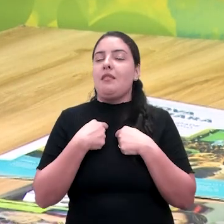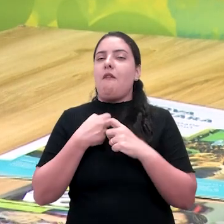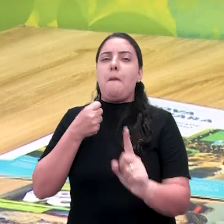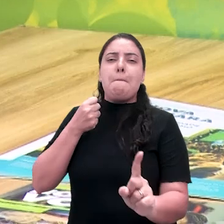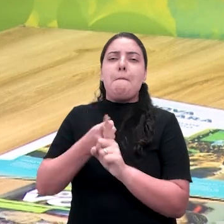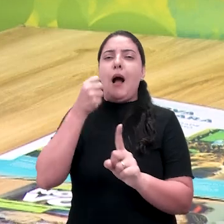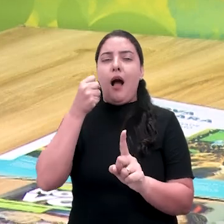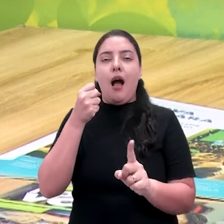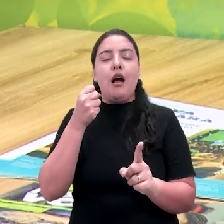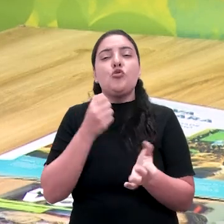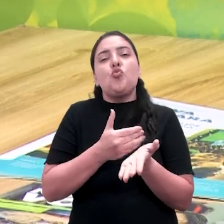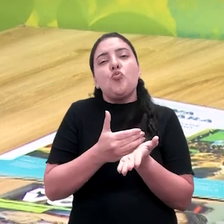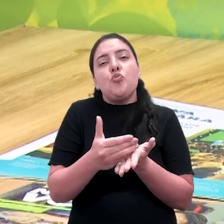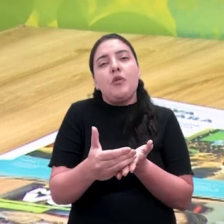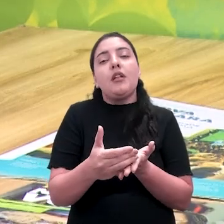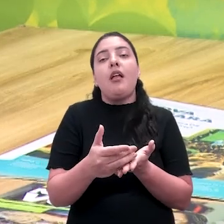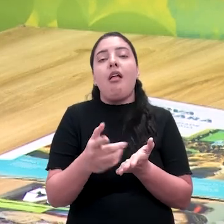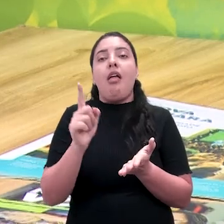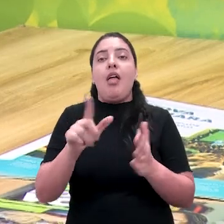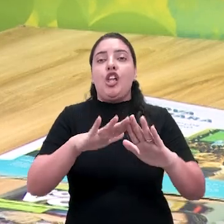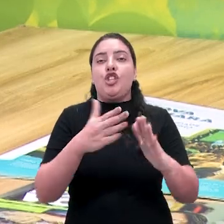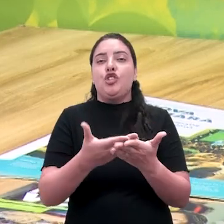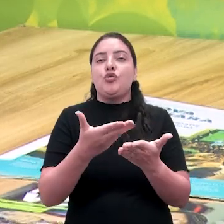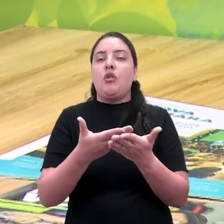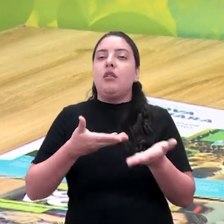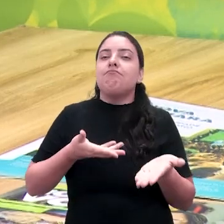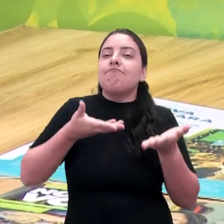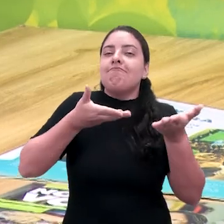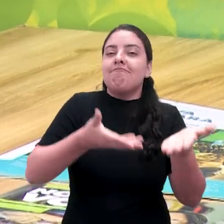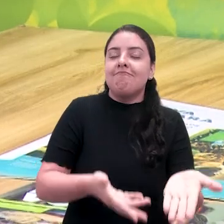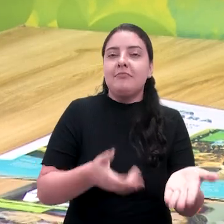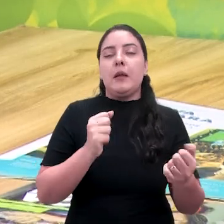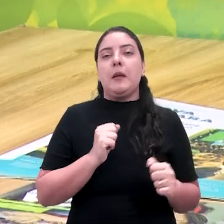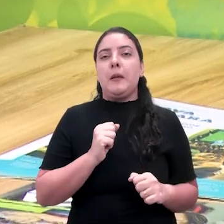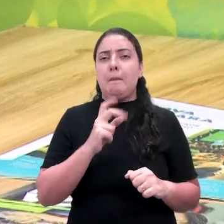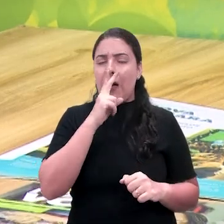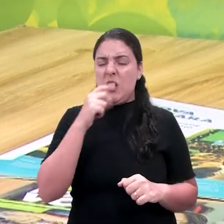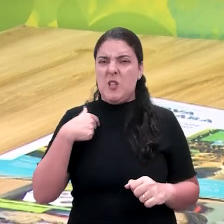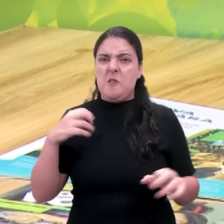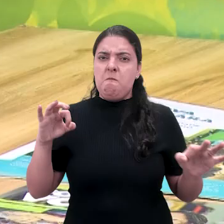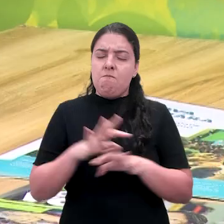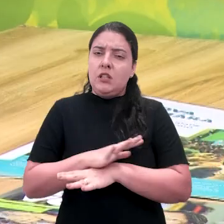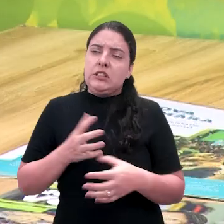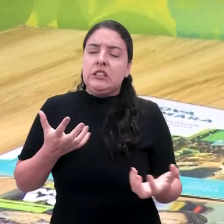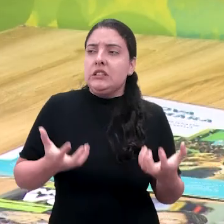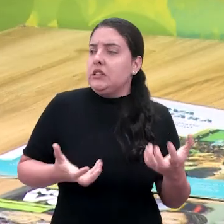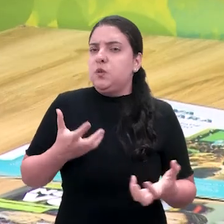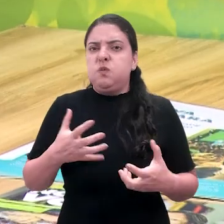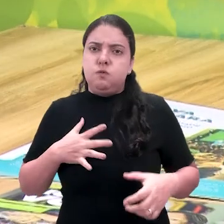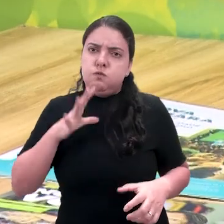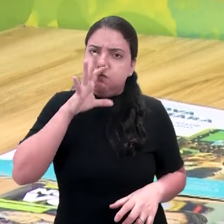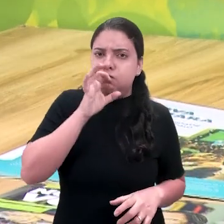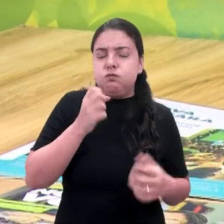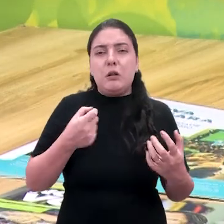de início foi a recepção da escola. Sim. Porque a gente já vai, como você falou, armado. Total. Eu já pensava